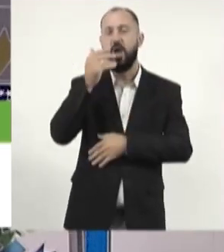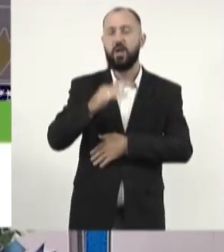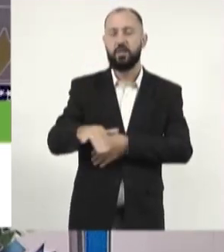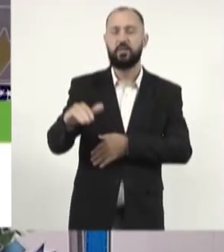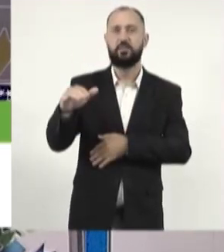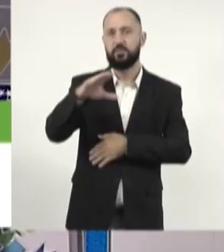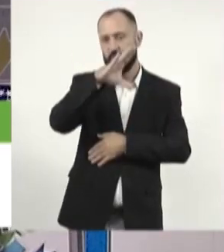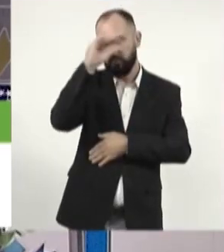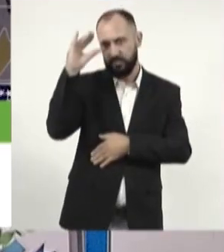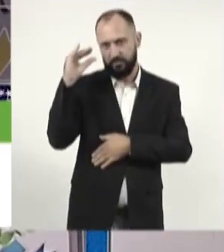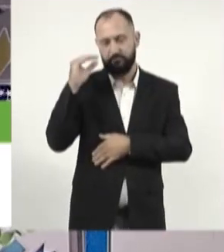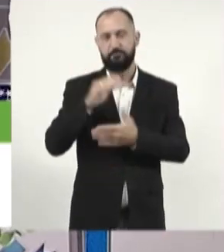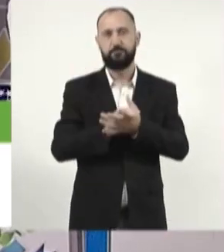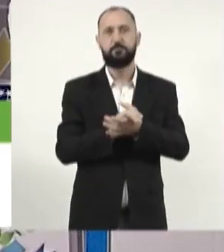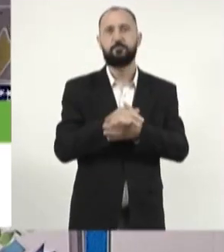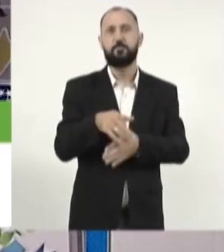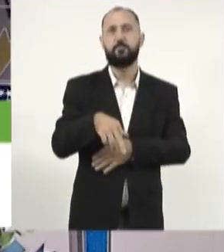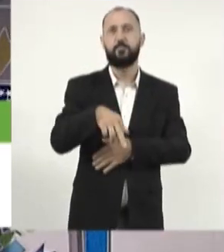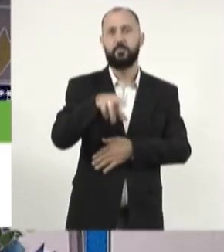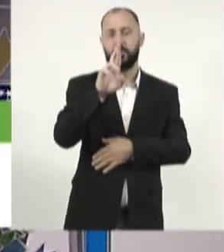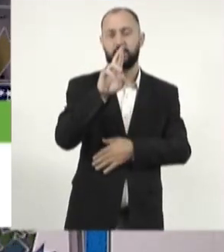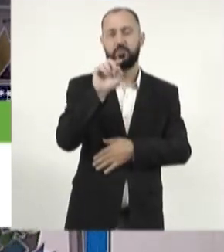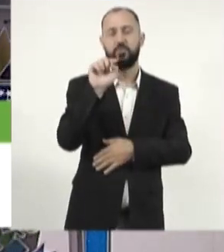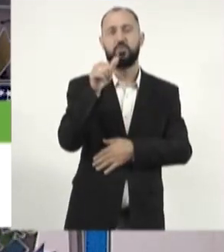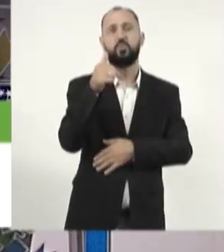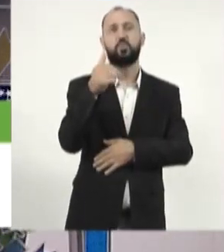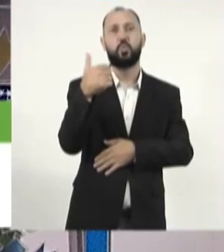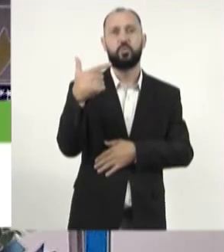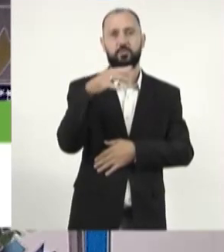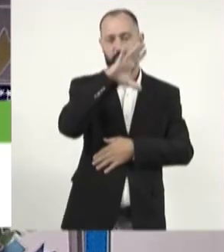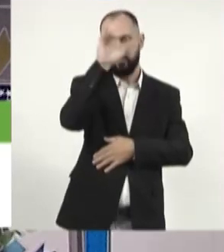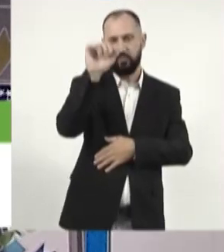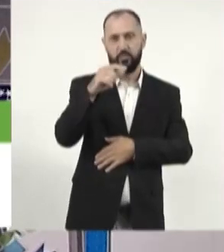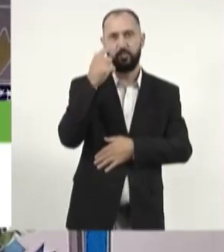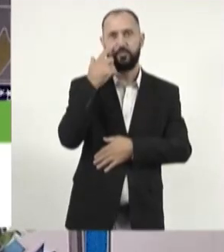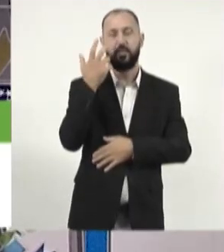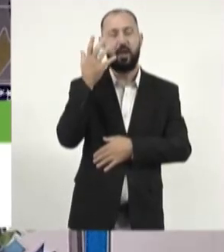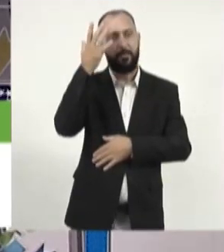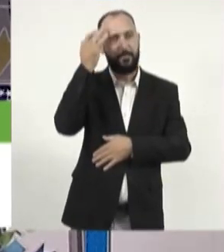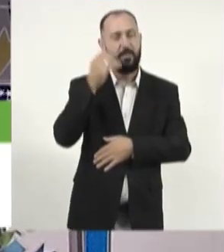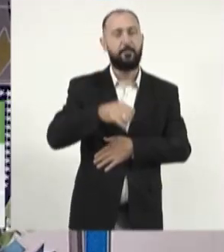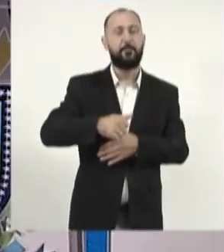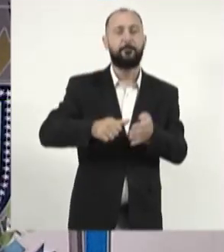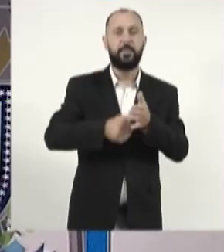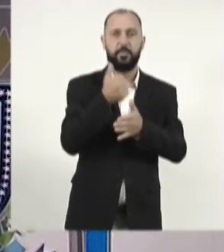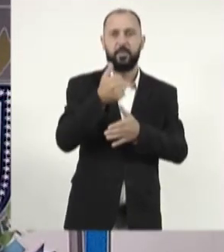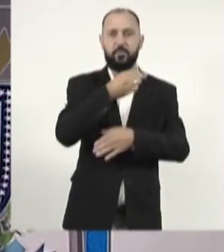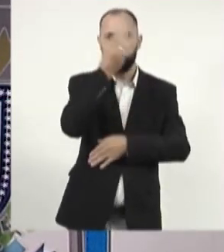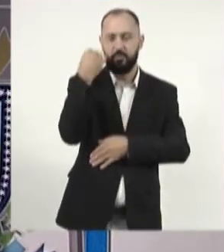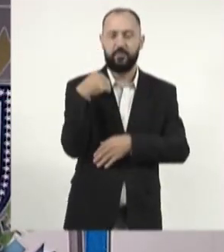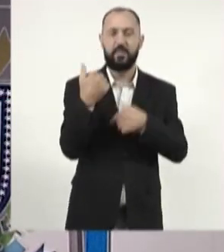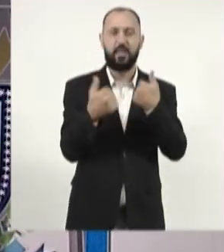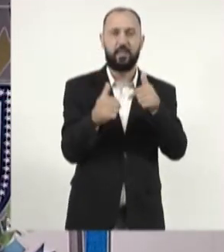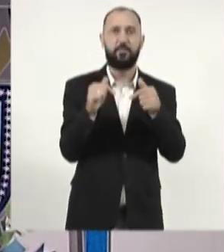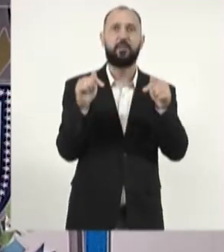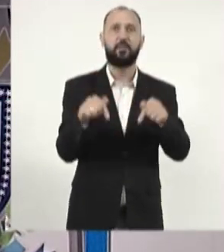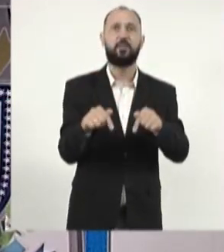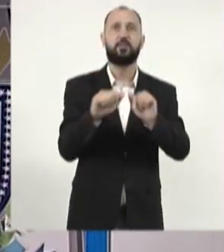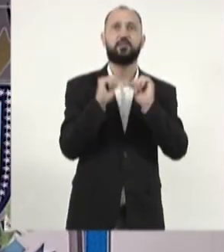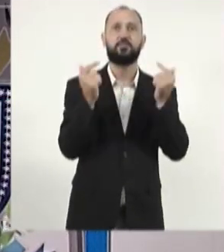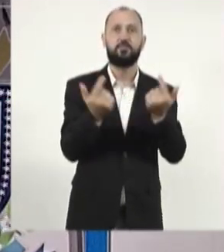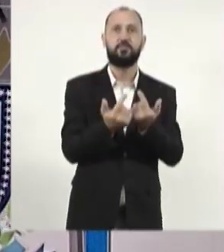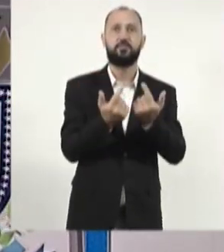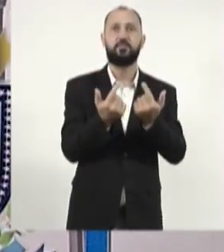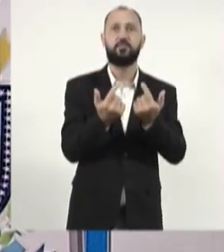e o adolescente. 12h12 em Mato Grosso do Sul, como eu falei, amanhã, 1º de maio, é feriado, não haverá atividades aqui na